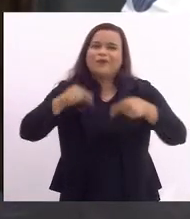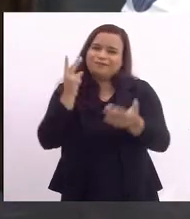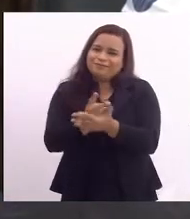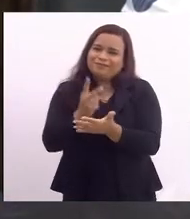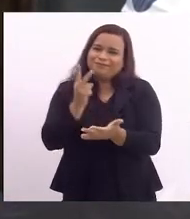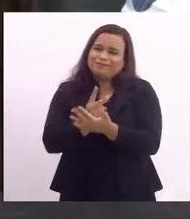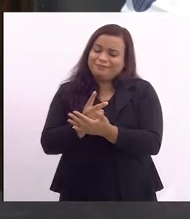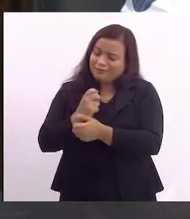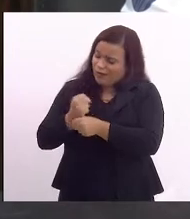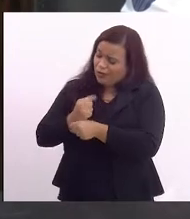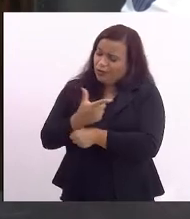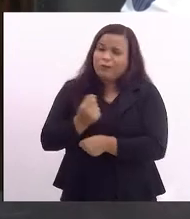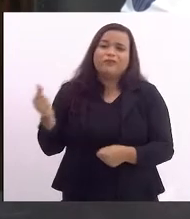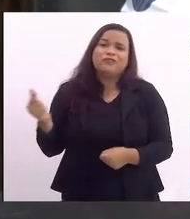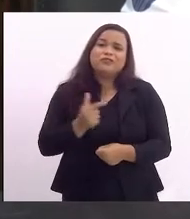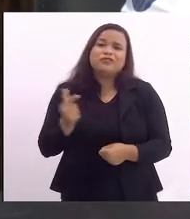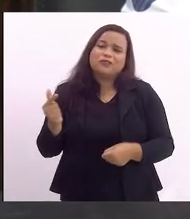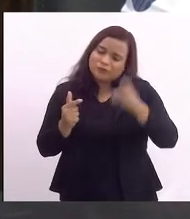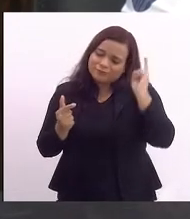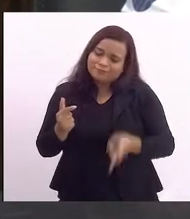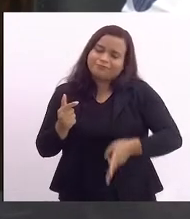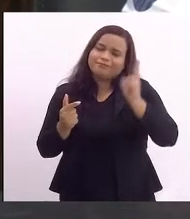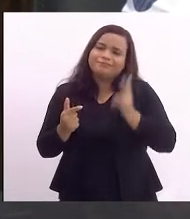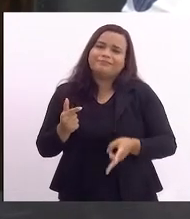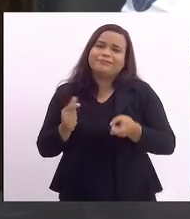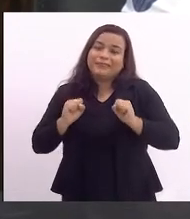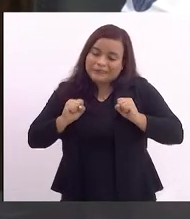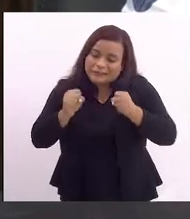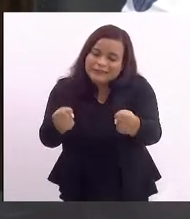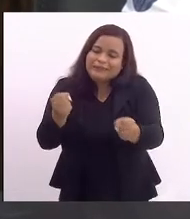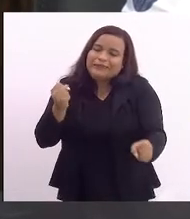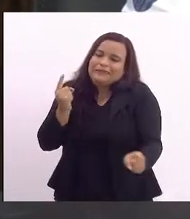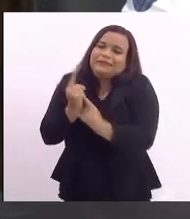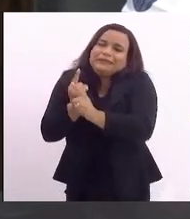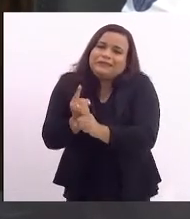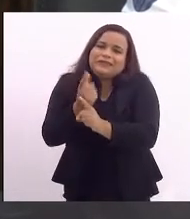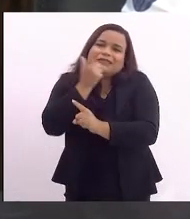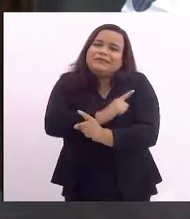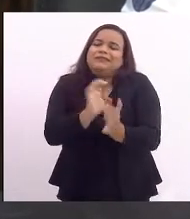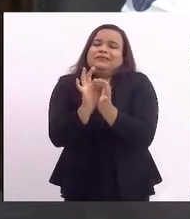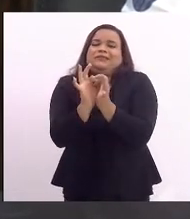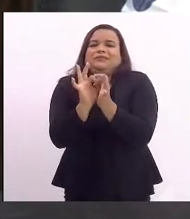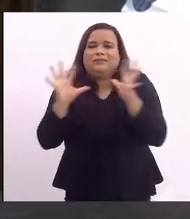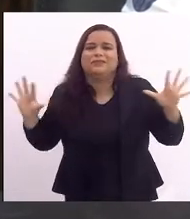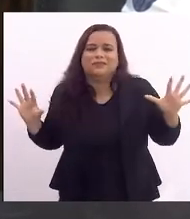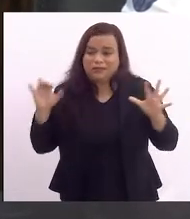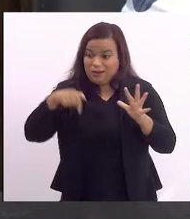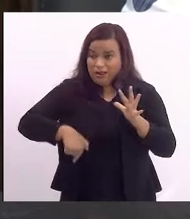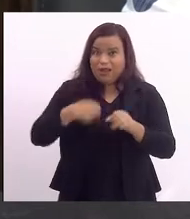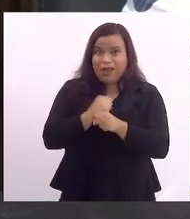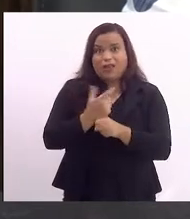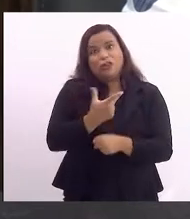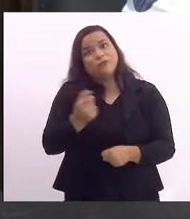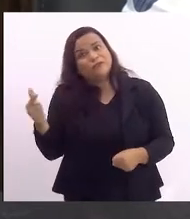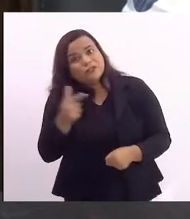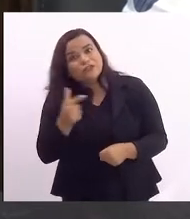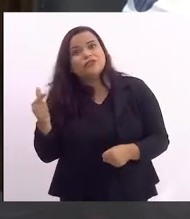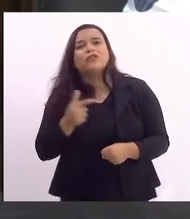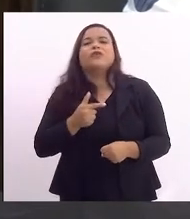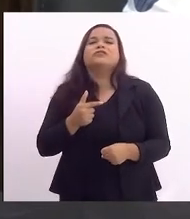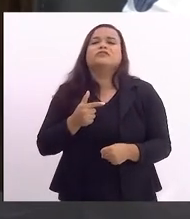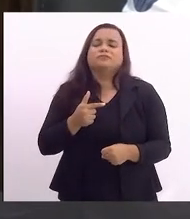em 2022, é pela busca da liberdade. Ainda é, em 2022, por